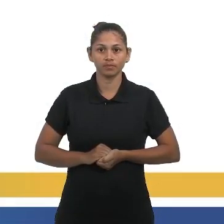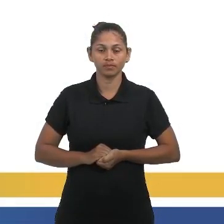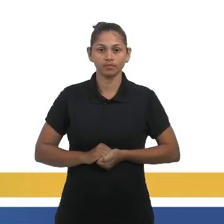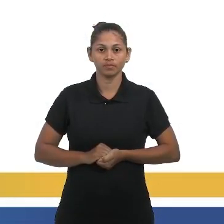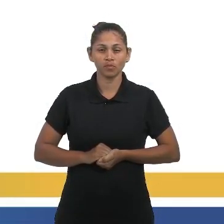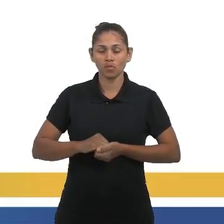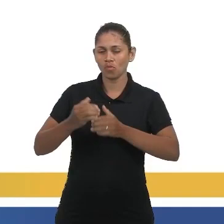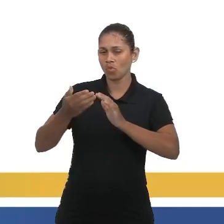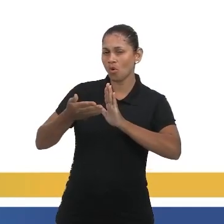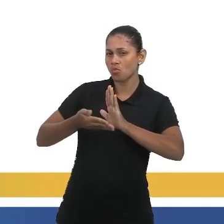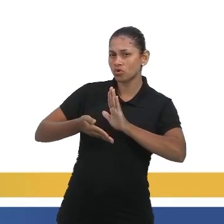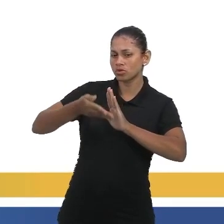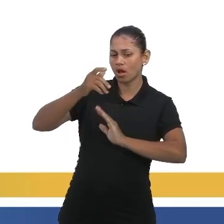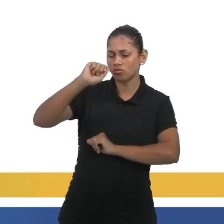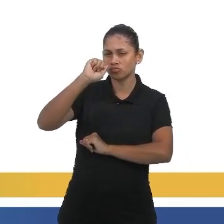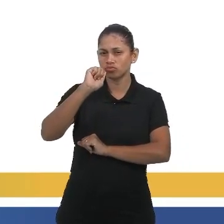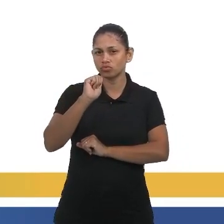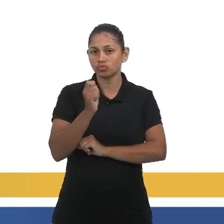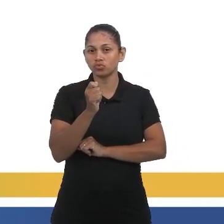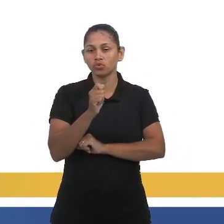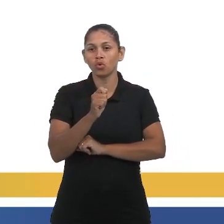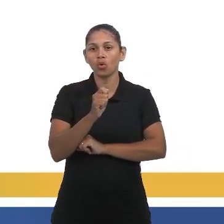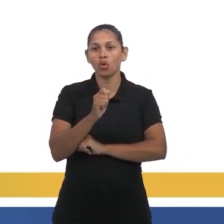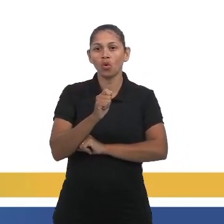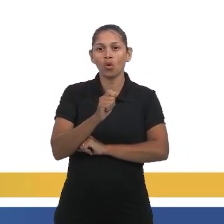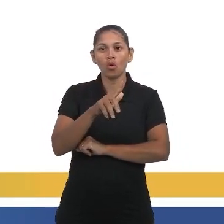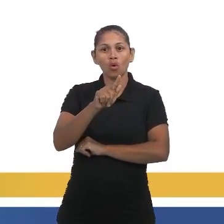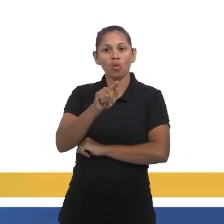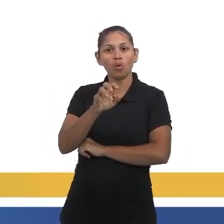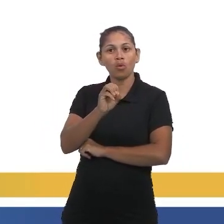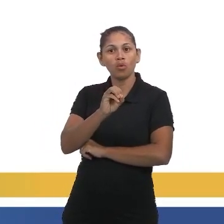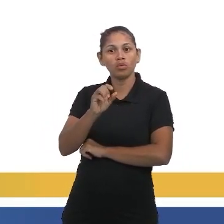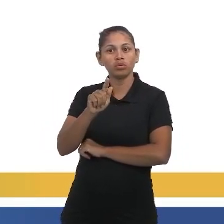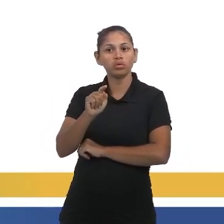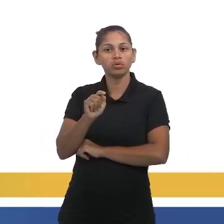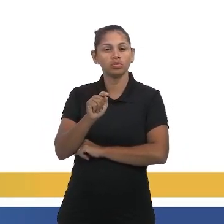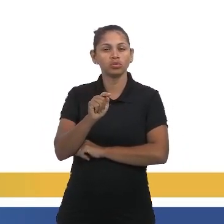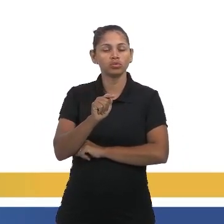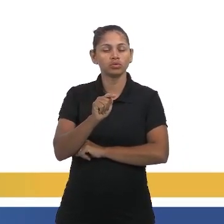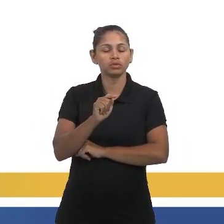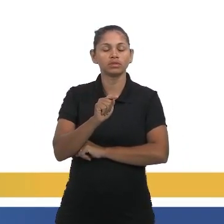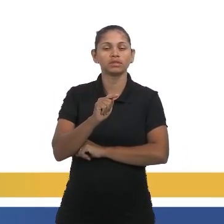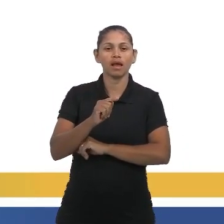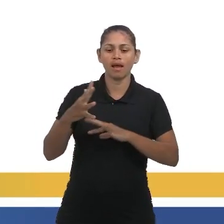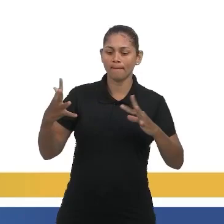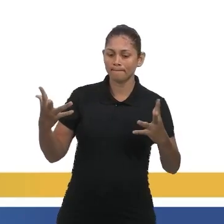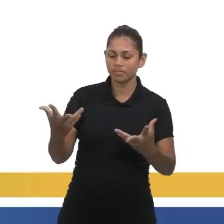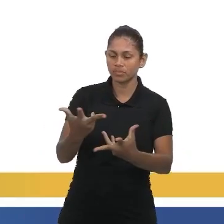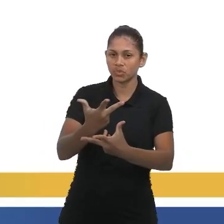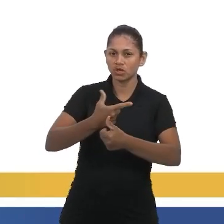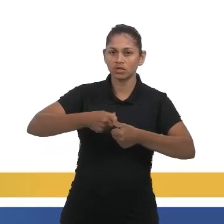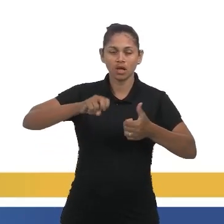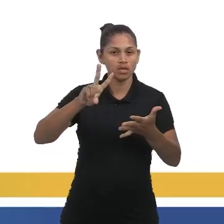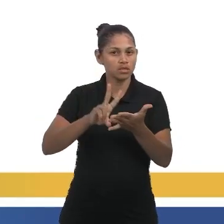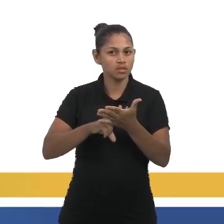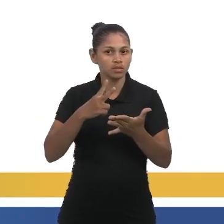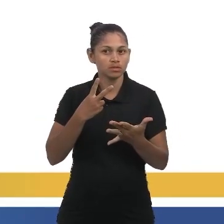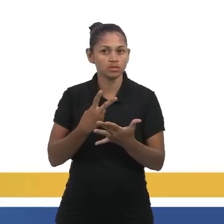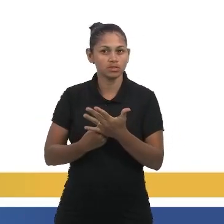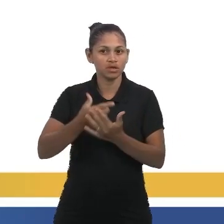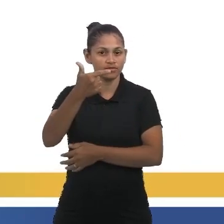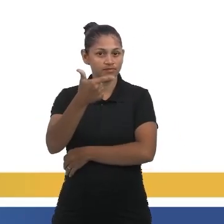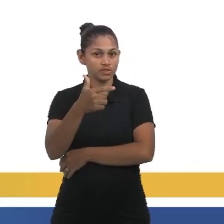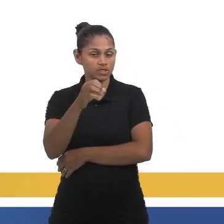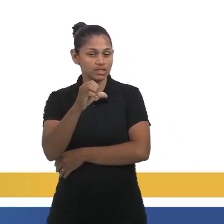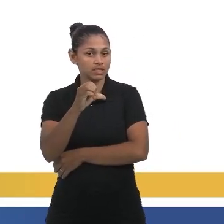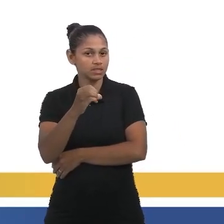Por trás da magia do Google Assistente, de sua capacidade de interpretar 26 idiomas, está uma